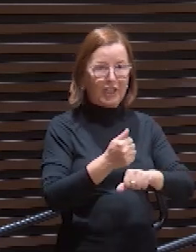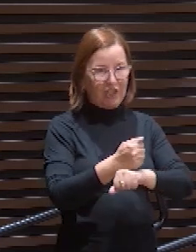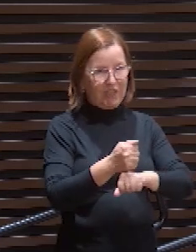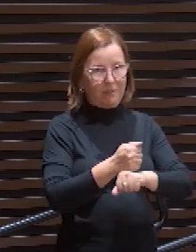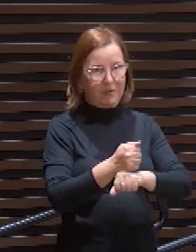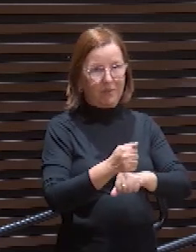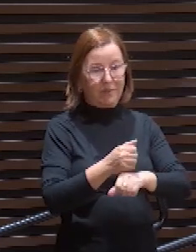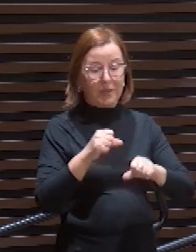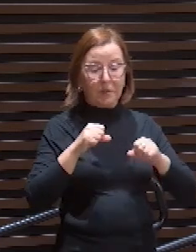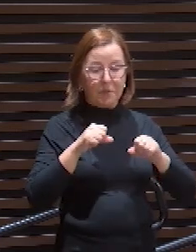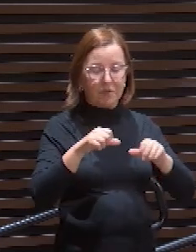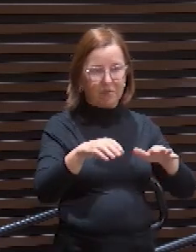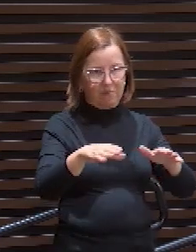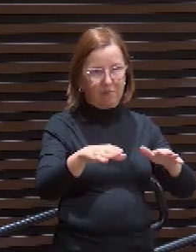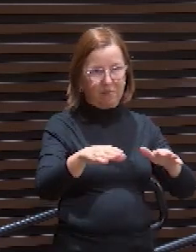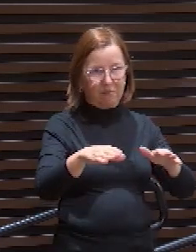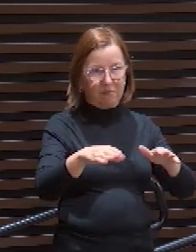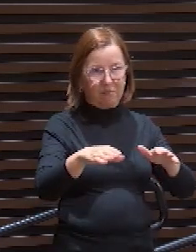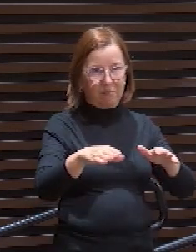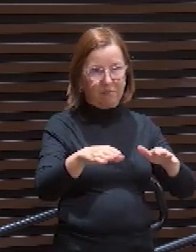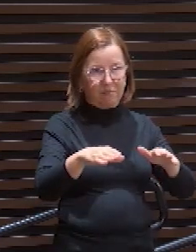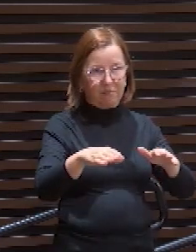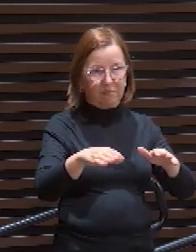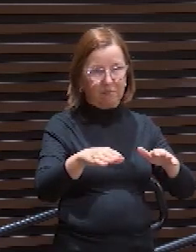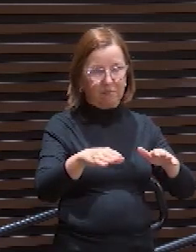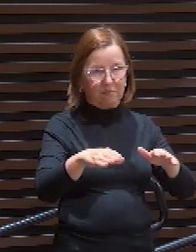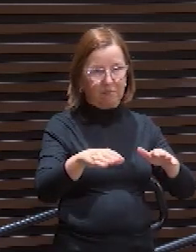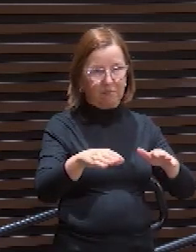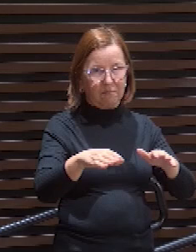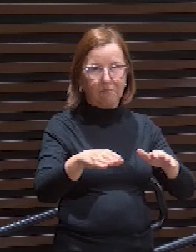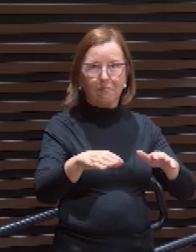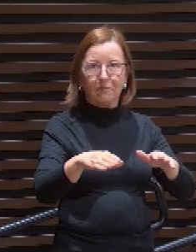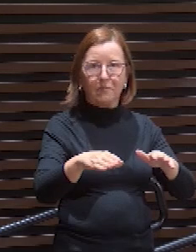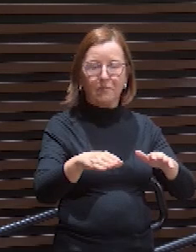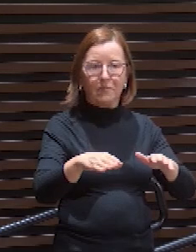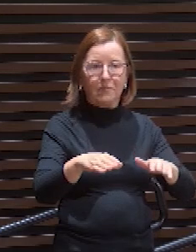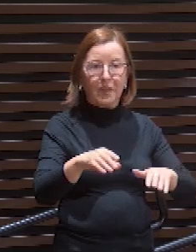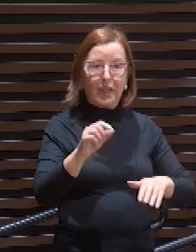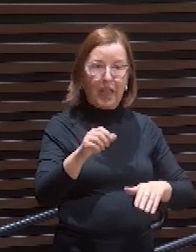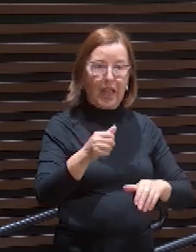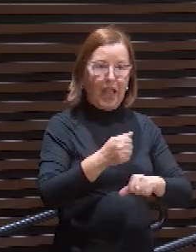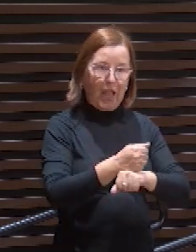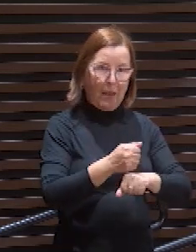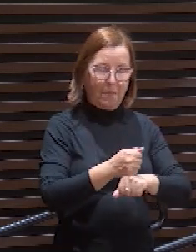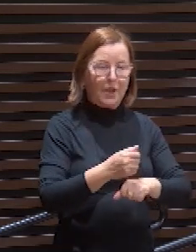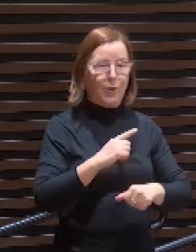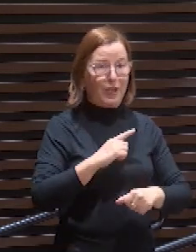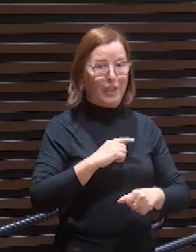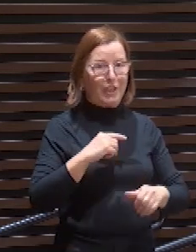e abençoou o que tinha as promessas.